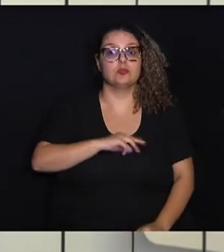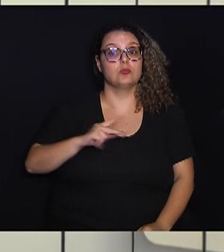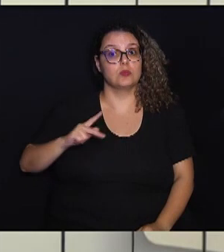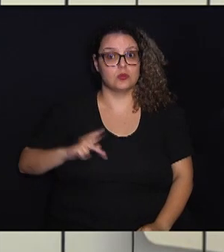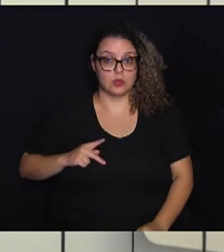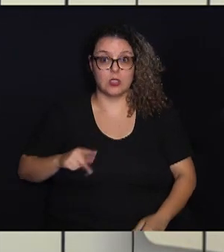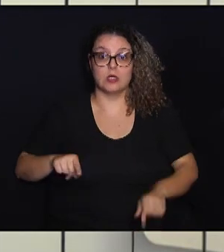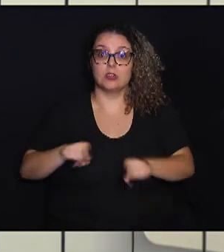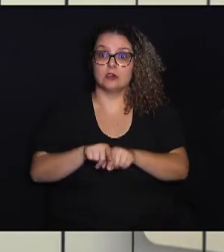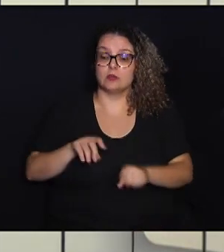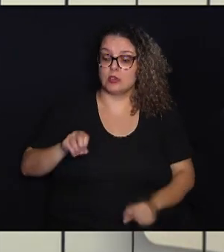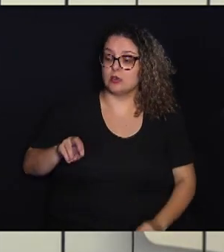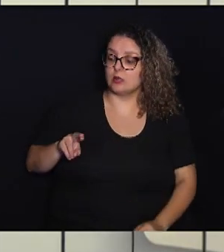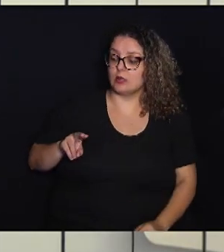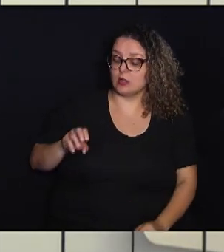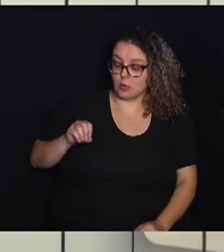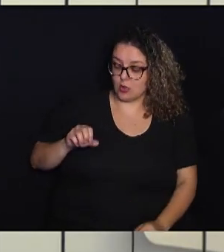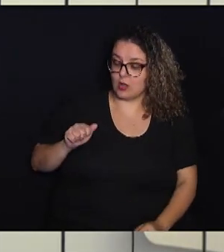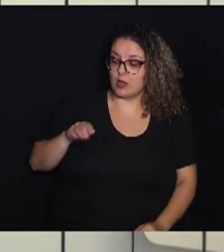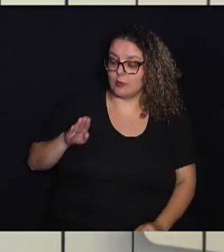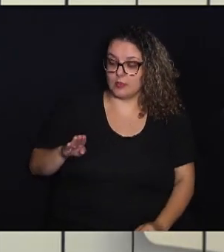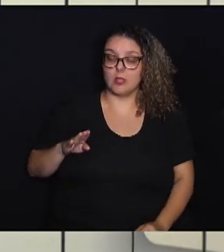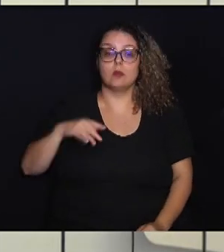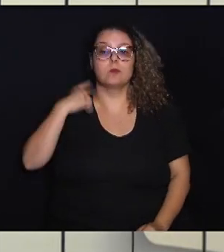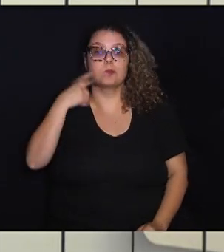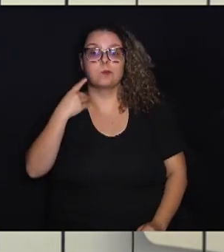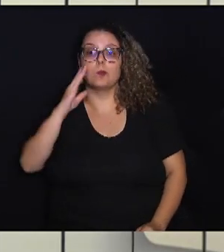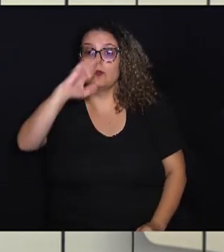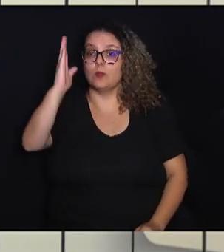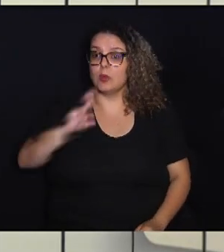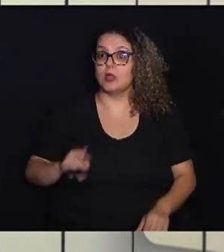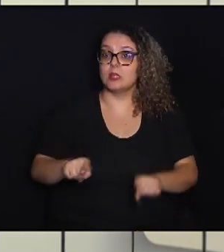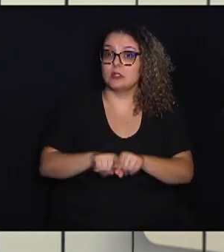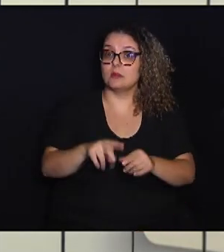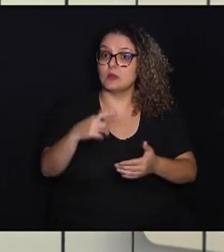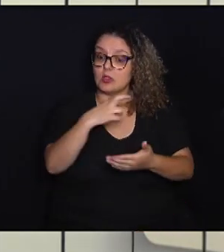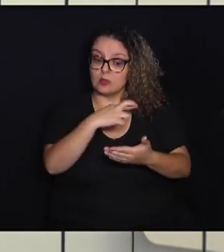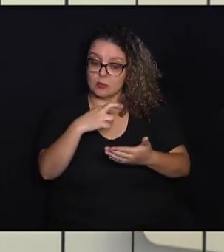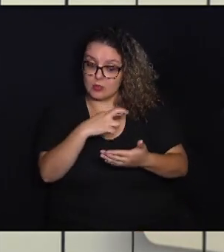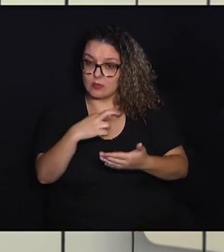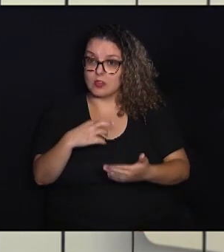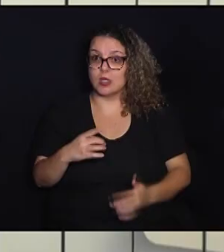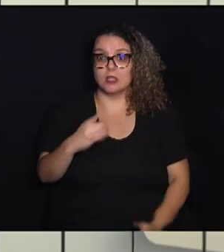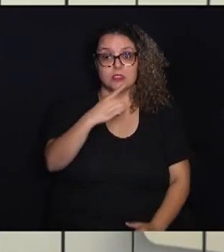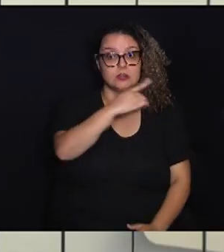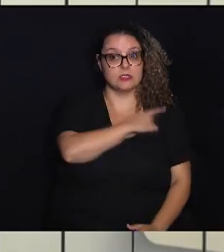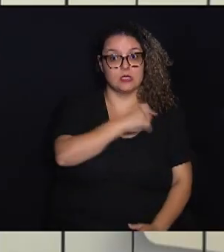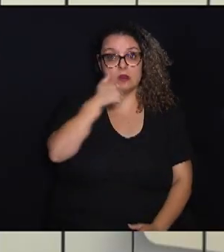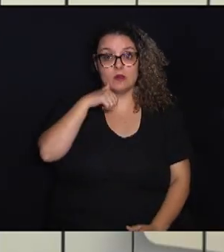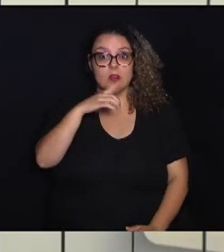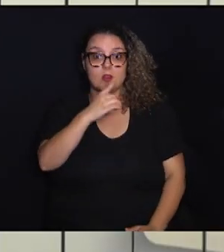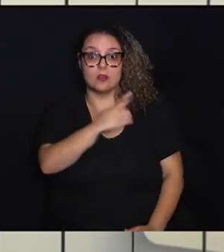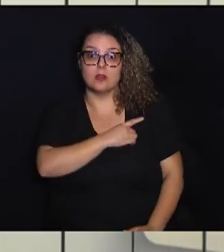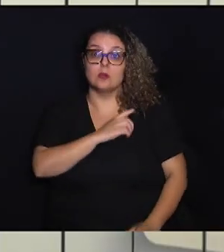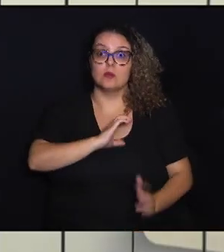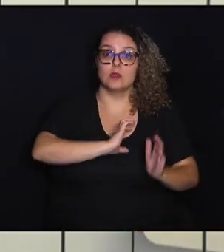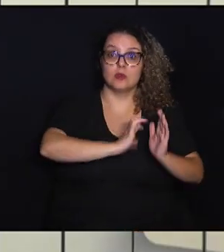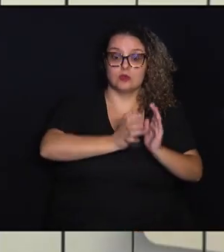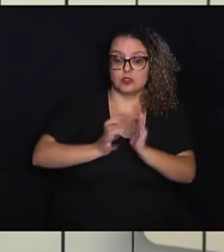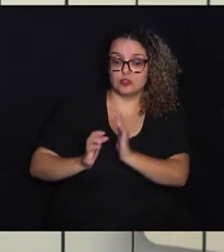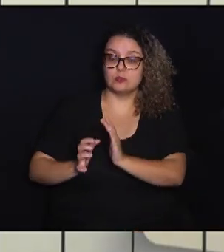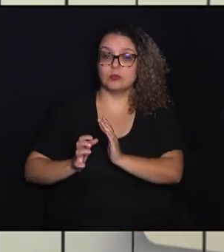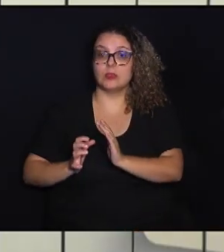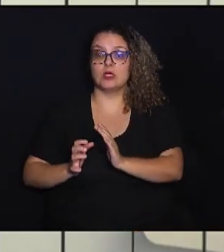e da Ordem dos Advogados do Brasil e também dos fiscais, delegados, delegadas dos partidos